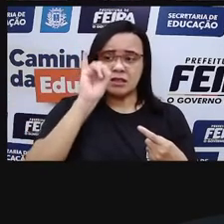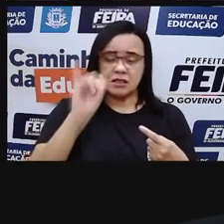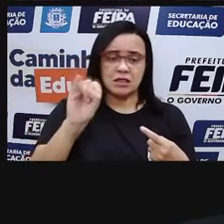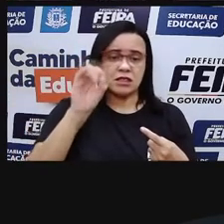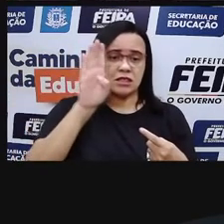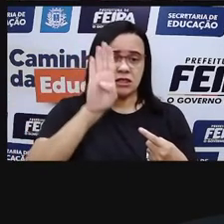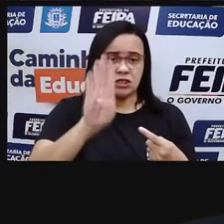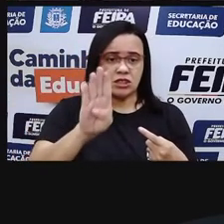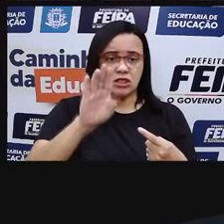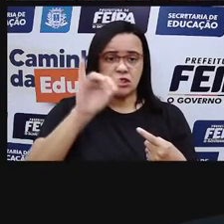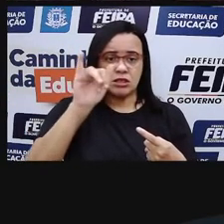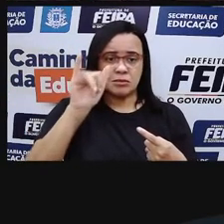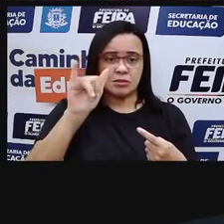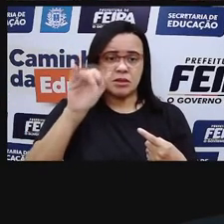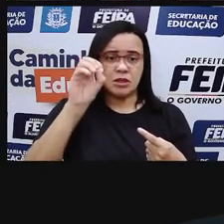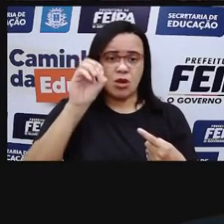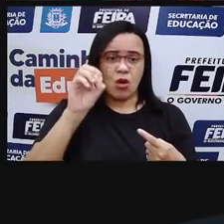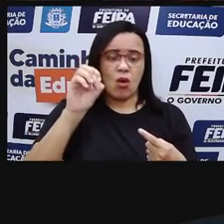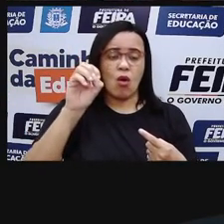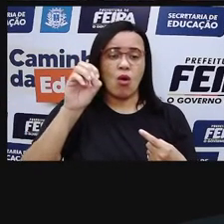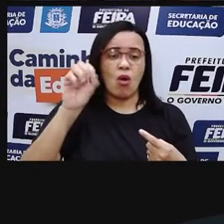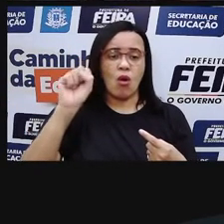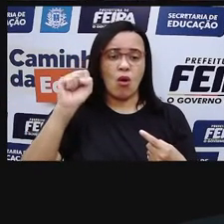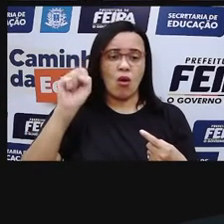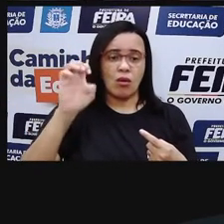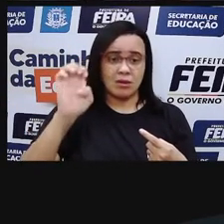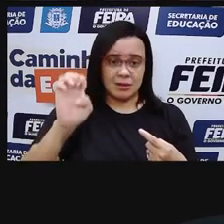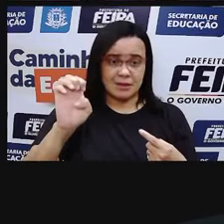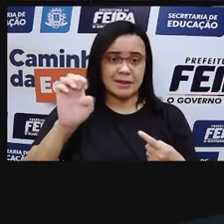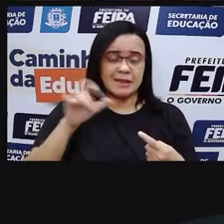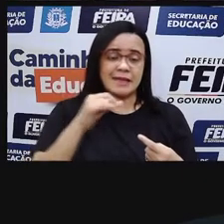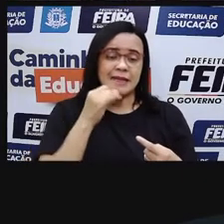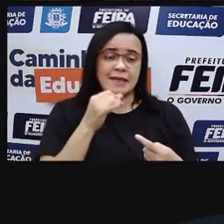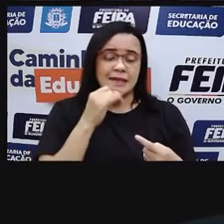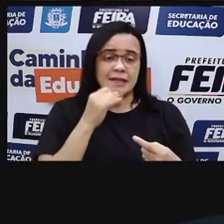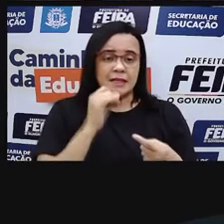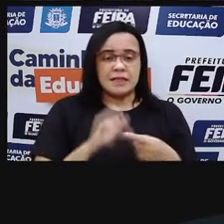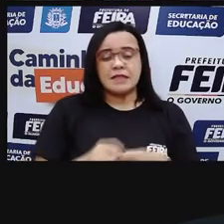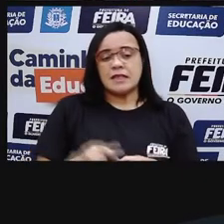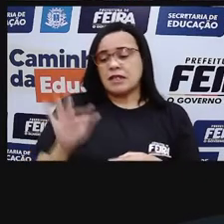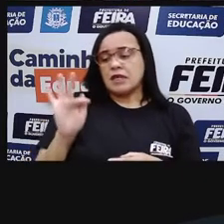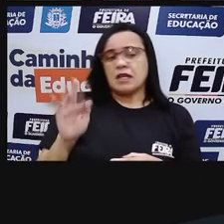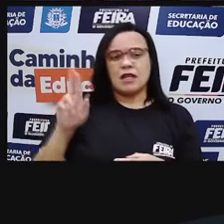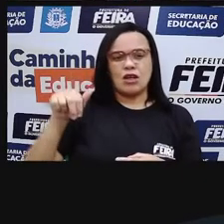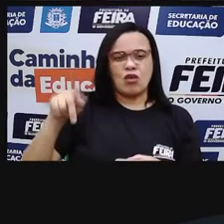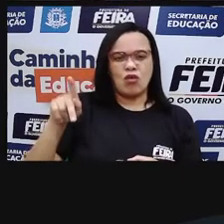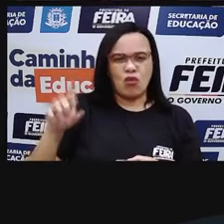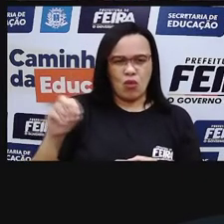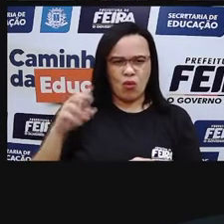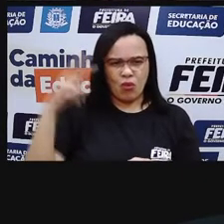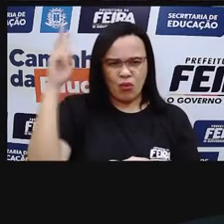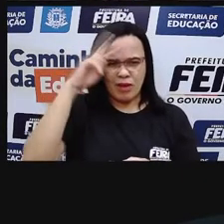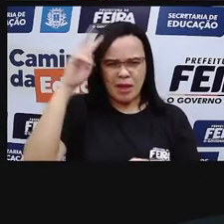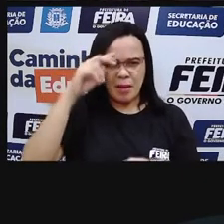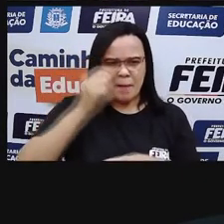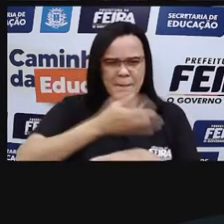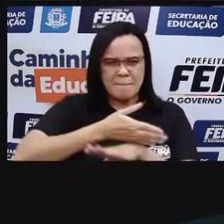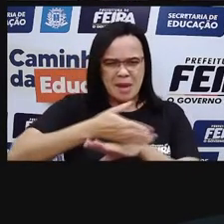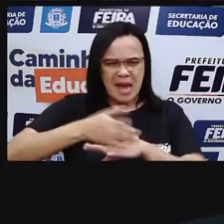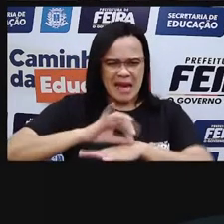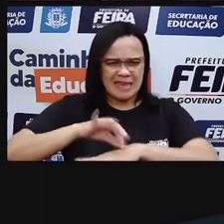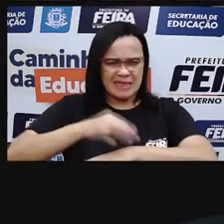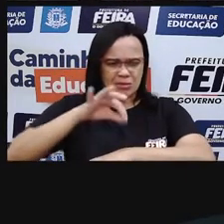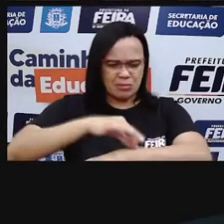outra espécie. Ou seja, por exemplo, um fungo, às vezes, ele vai produzir substâncias para bloquear,